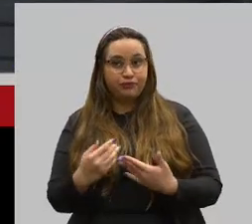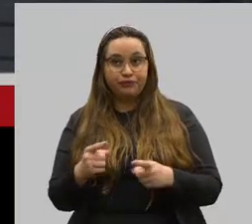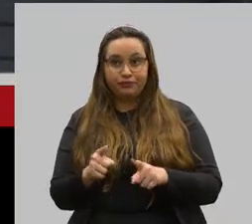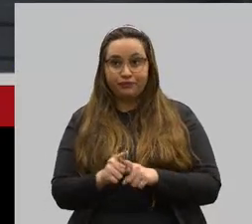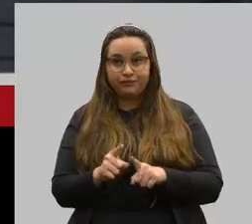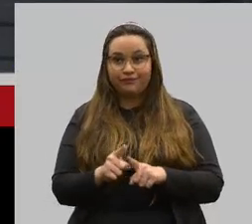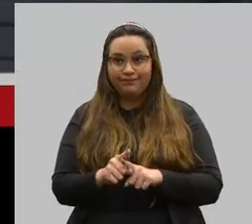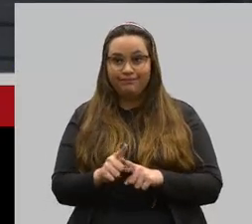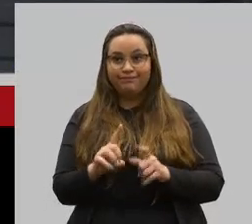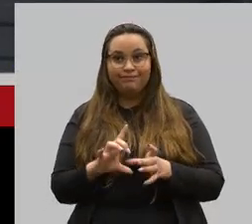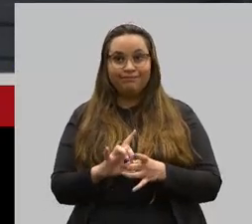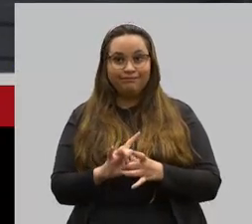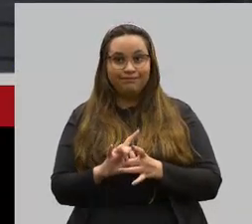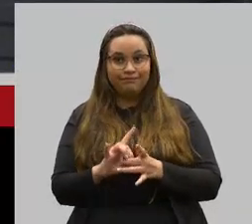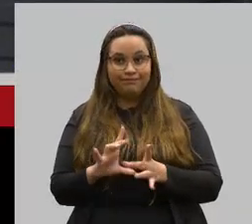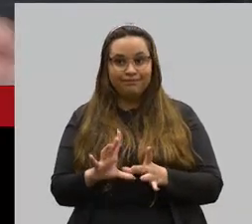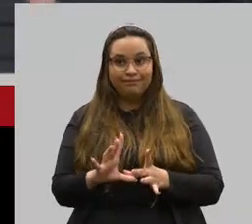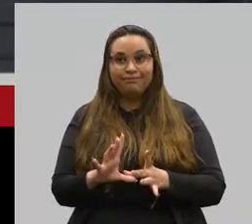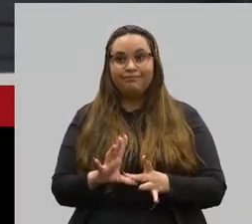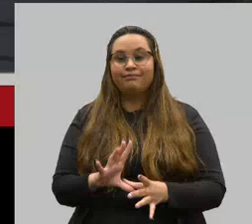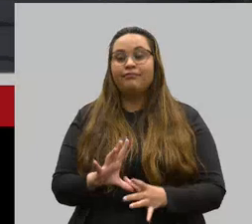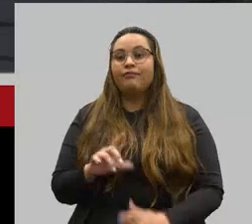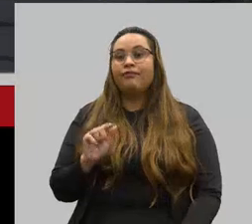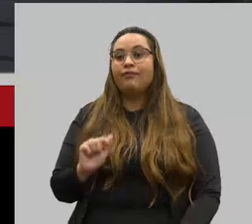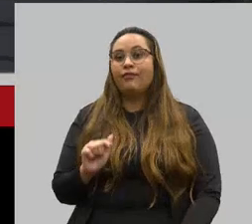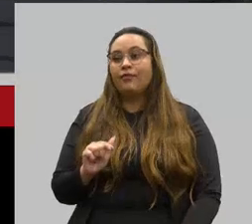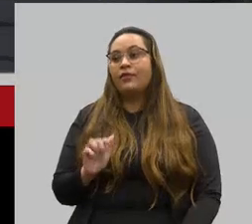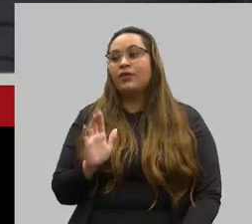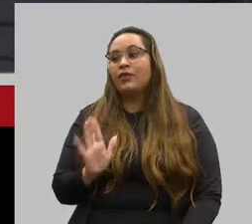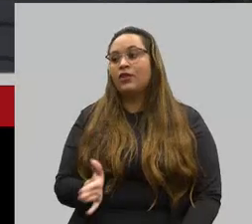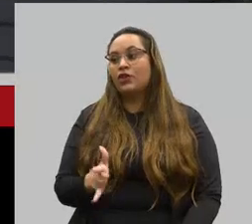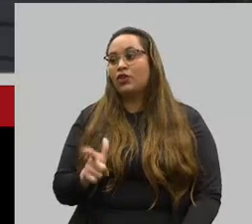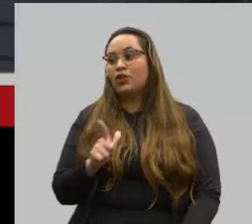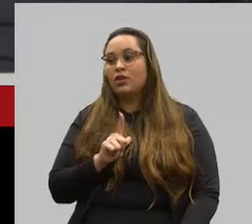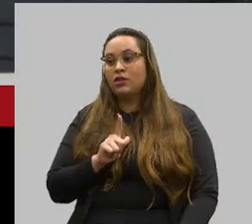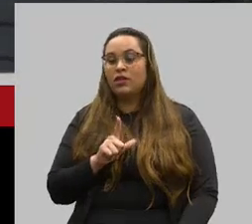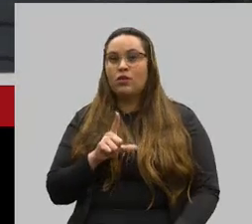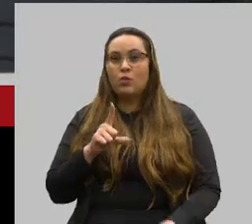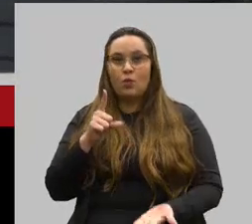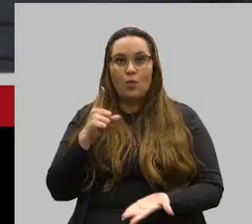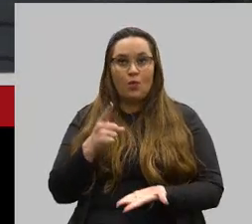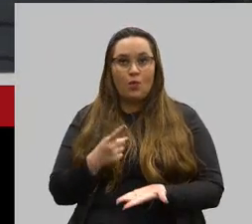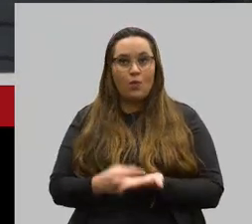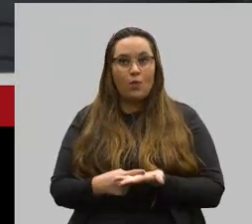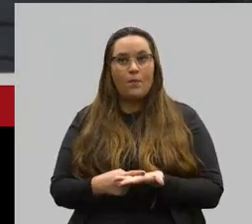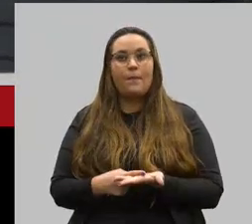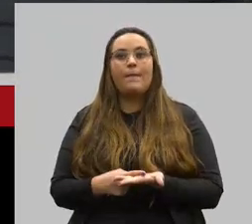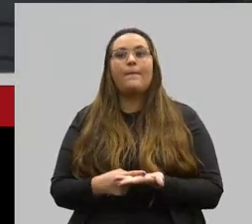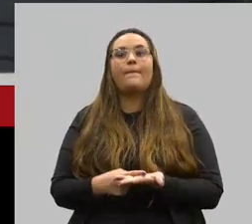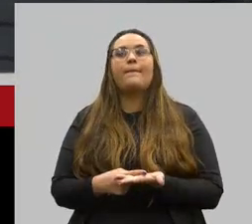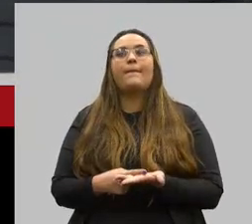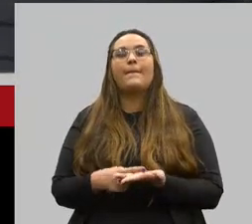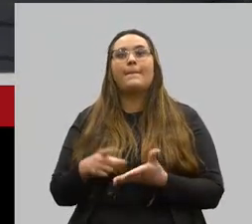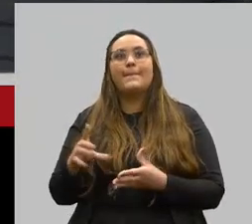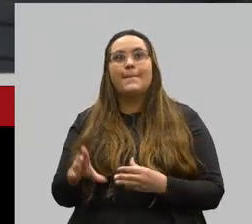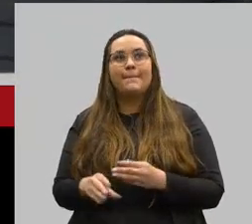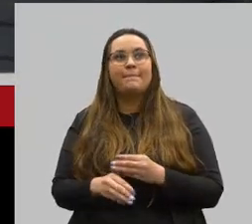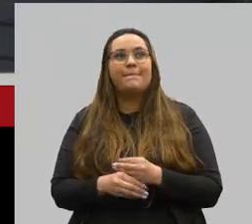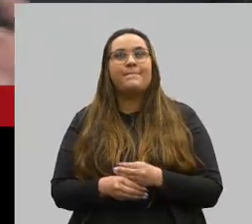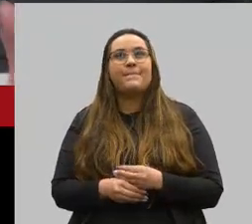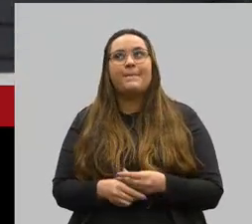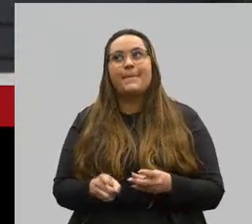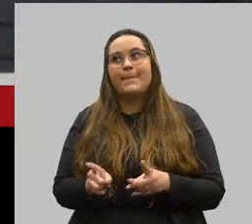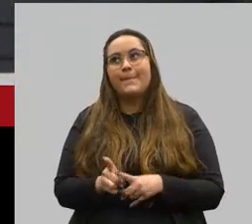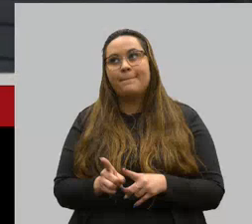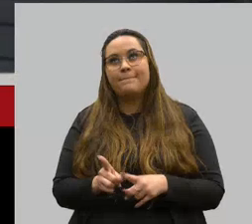disponibilização do imóvel né Já temos um compromisso eh do governo nesse sentido para implementar os nossos centro de reabilitação para uma